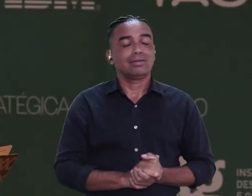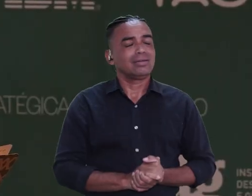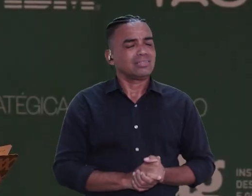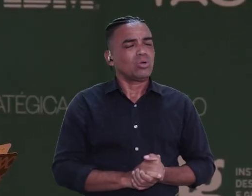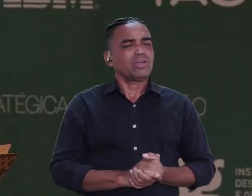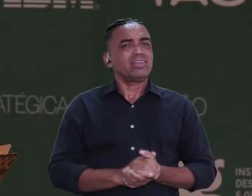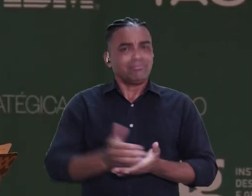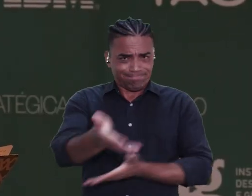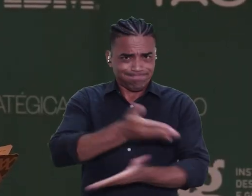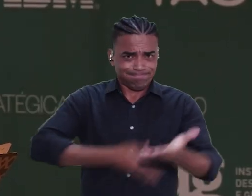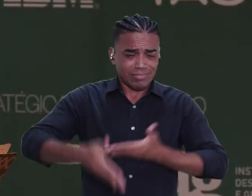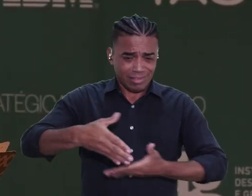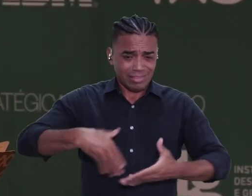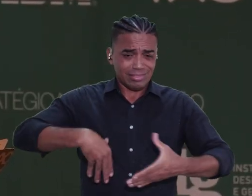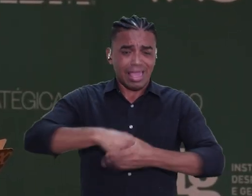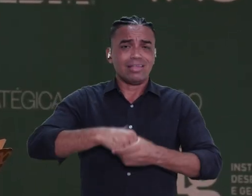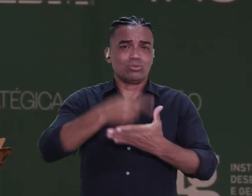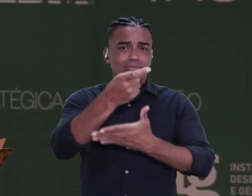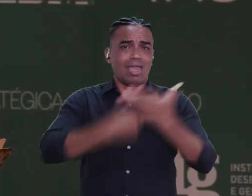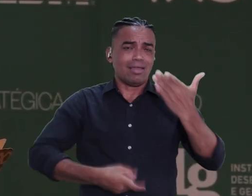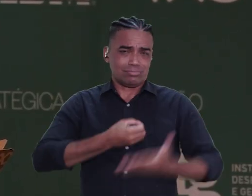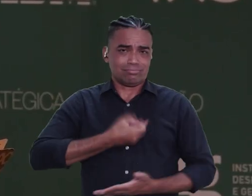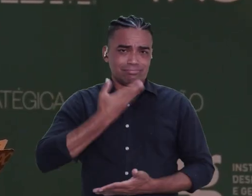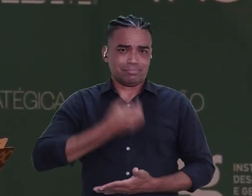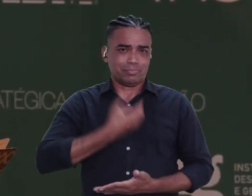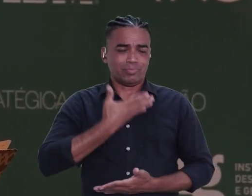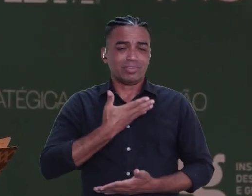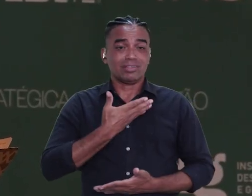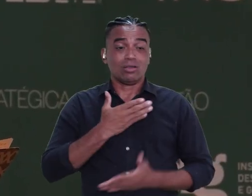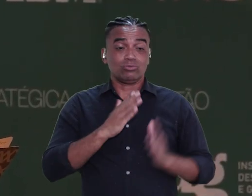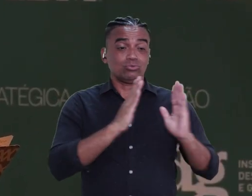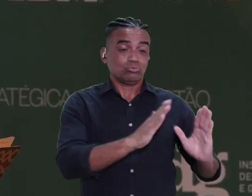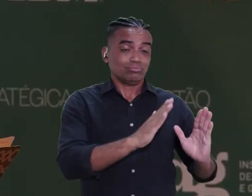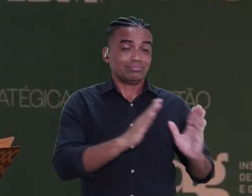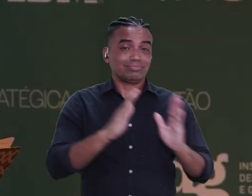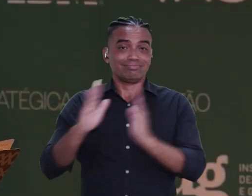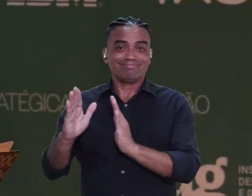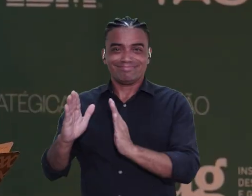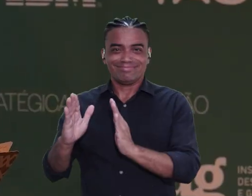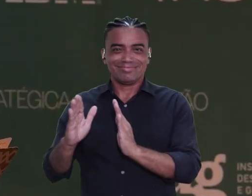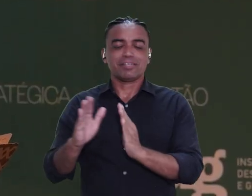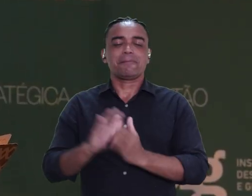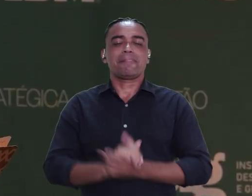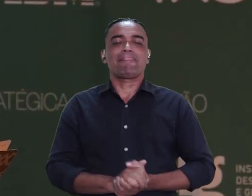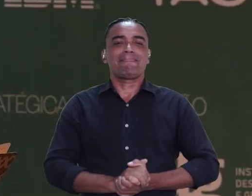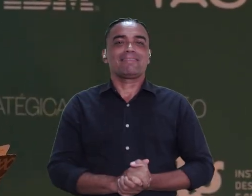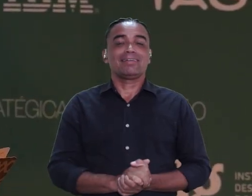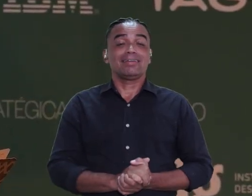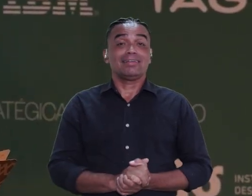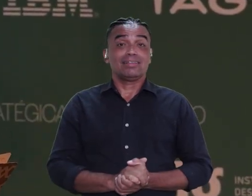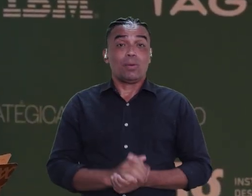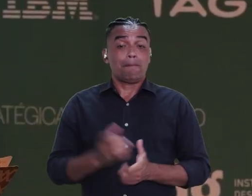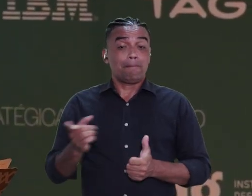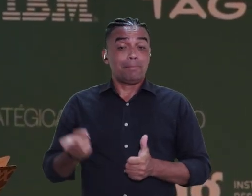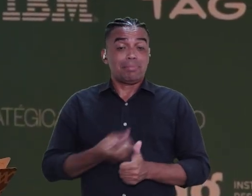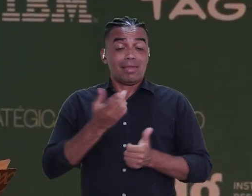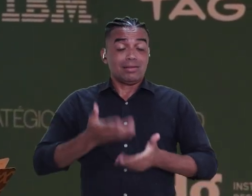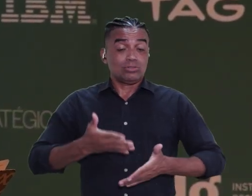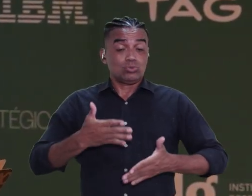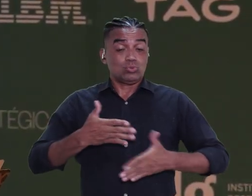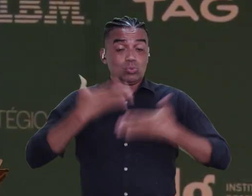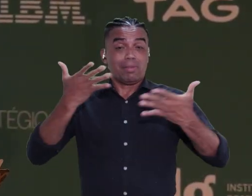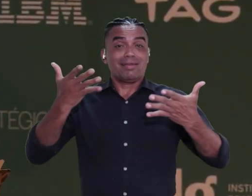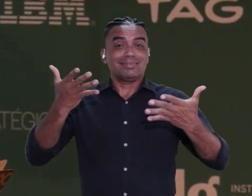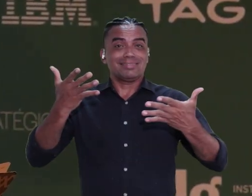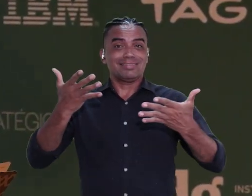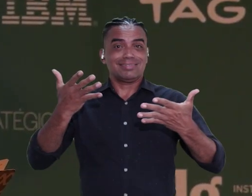considerações sobre o poema em dois eixos. E a primeira surpresa para